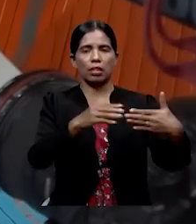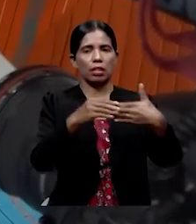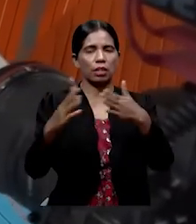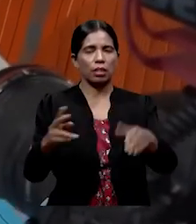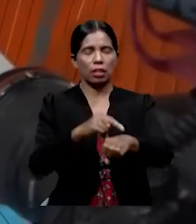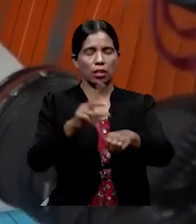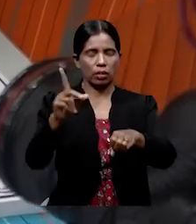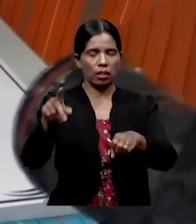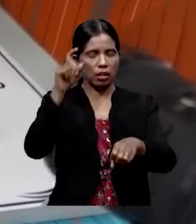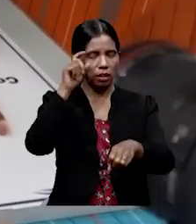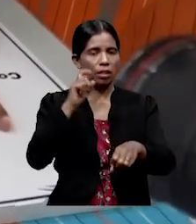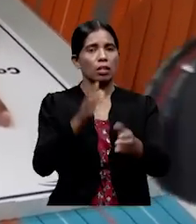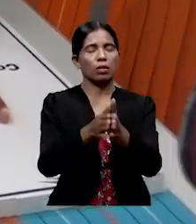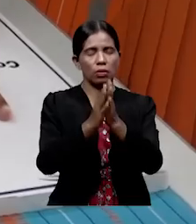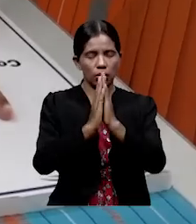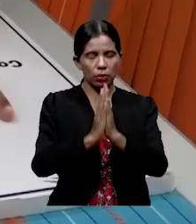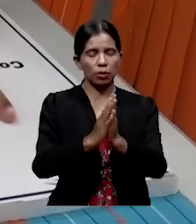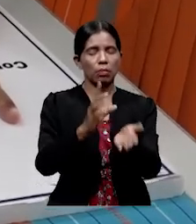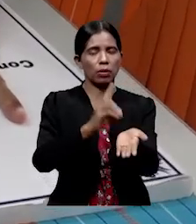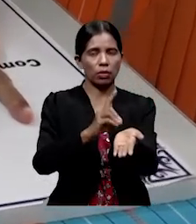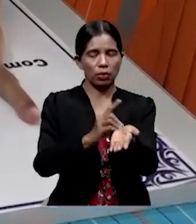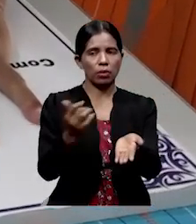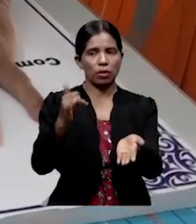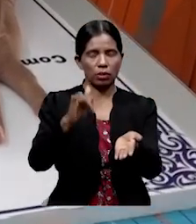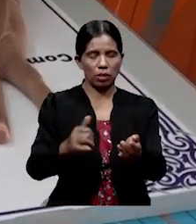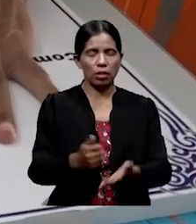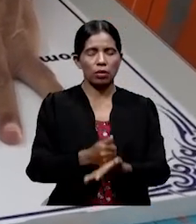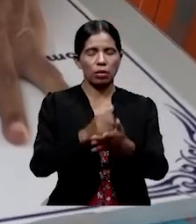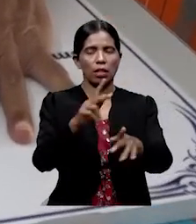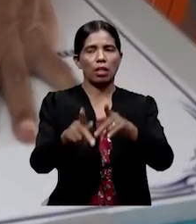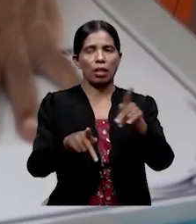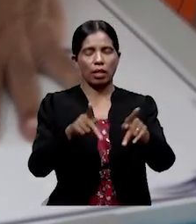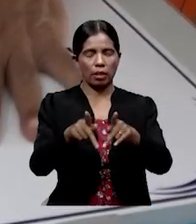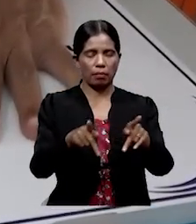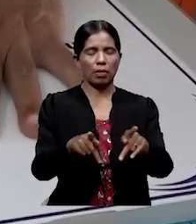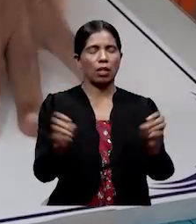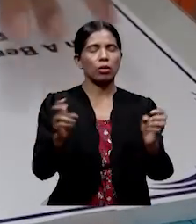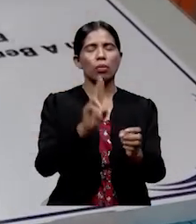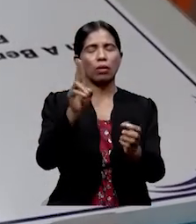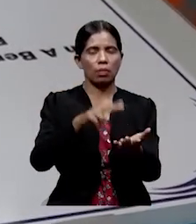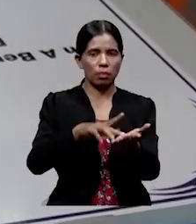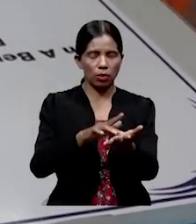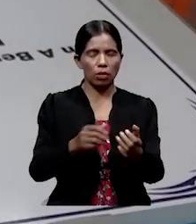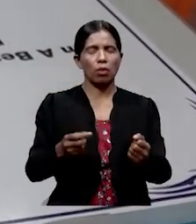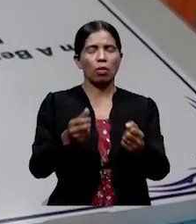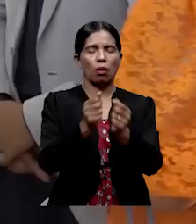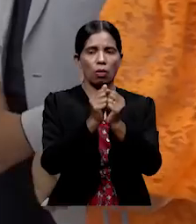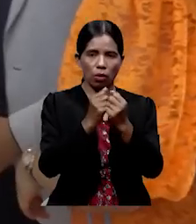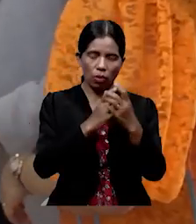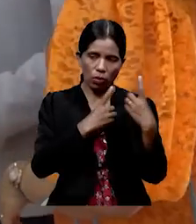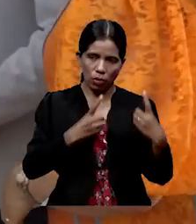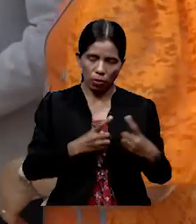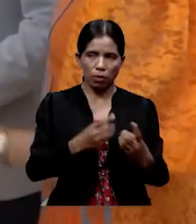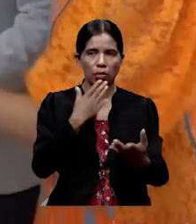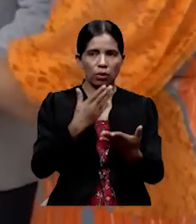Kairala Sanan Gusmão, usu ba profissional saúde sira, trata paciente la oso ae muruk det, mai be hodomin no ho dignu, tamba